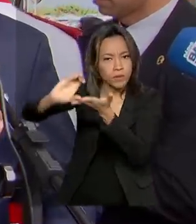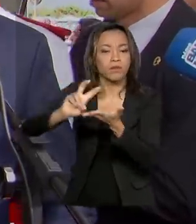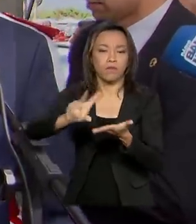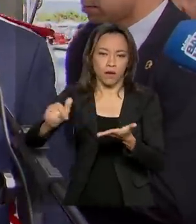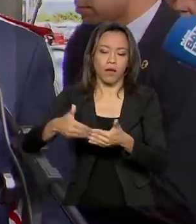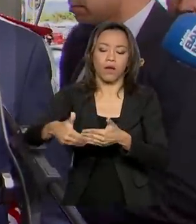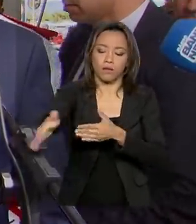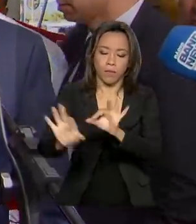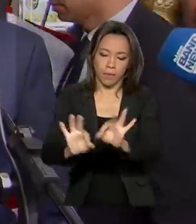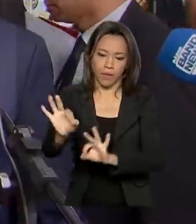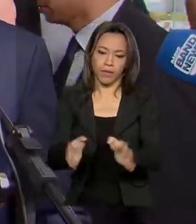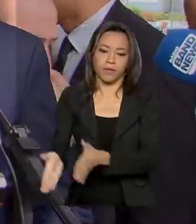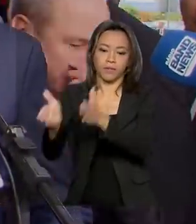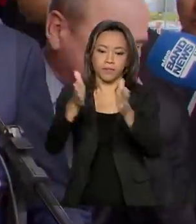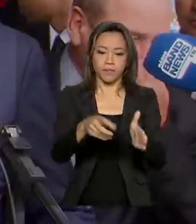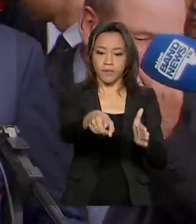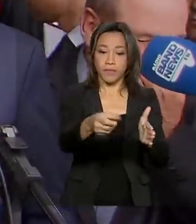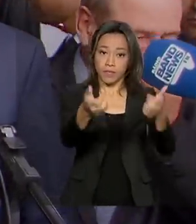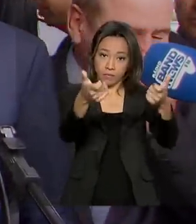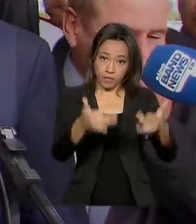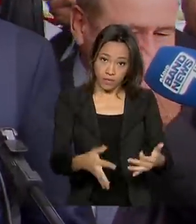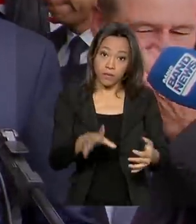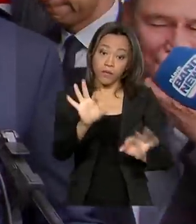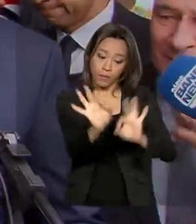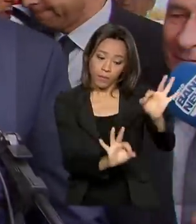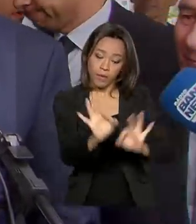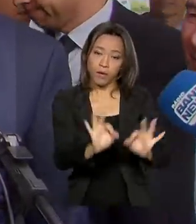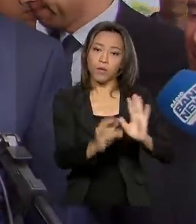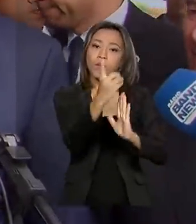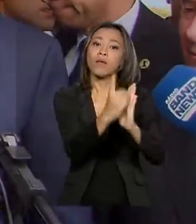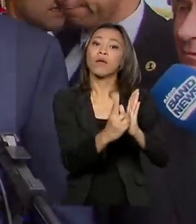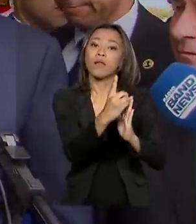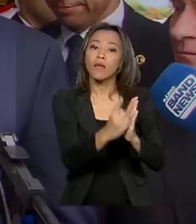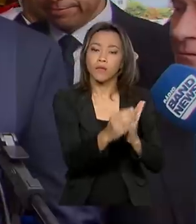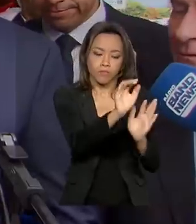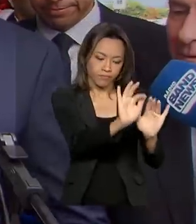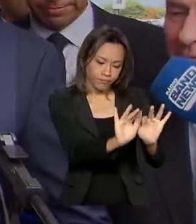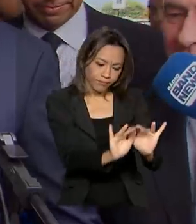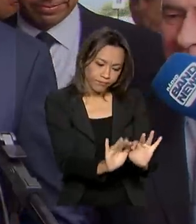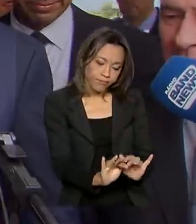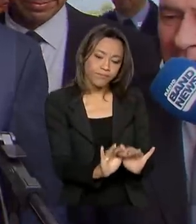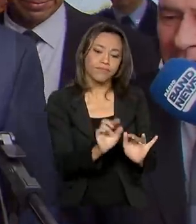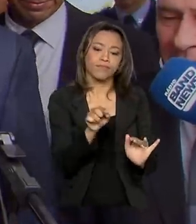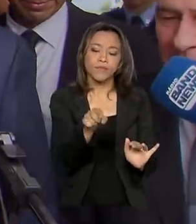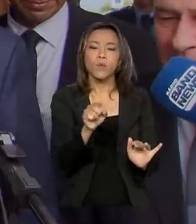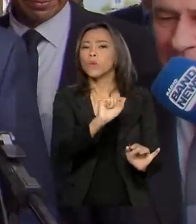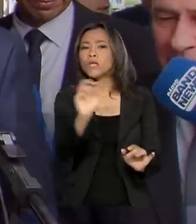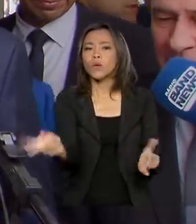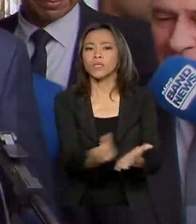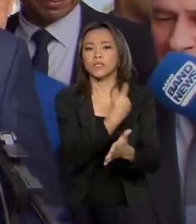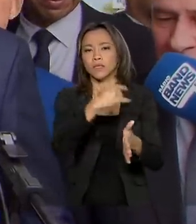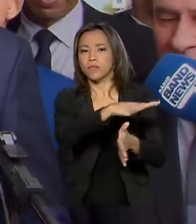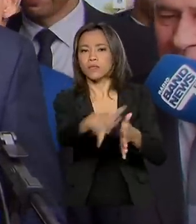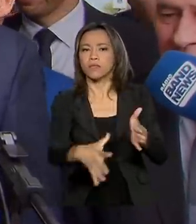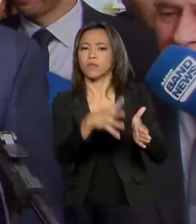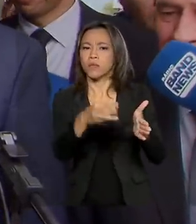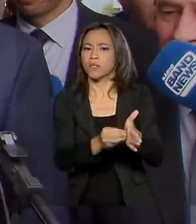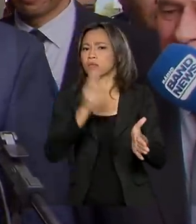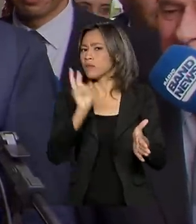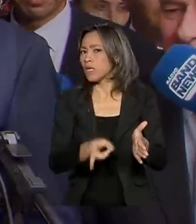decreto ainda aquele conselho da amazônia a partir de antecipar aos problemas que todo ano